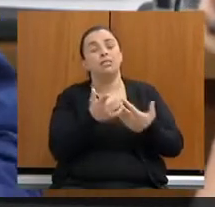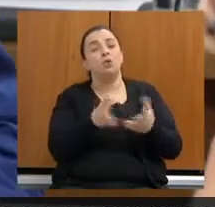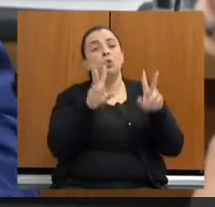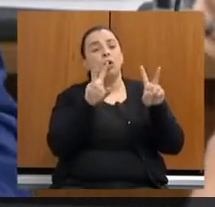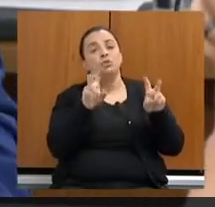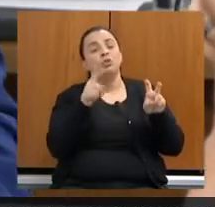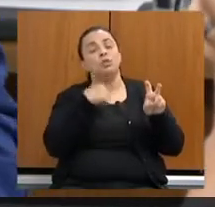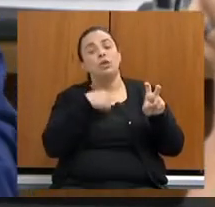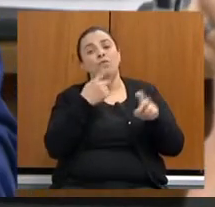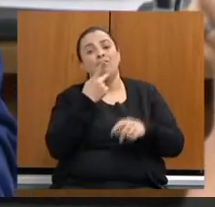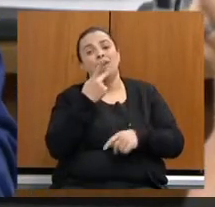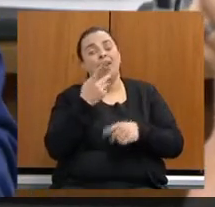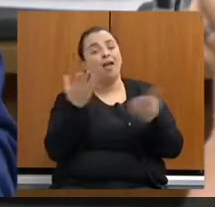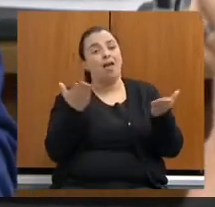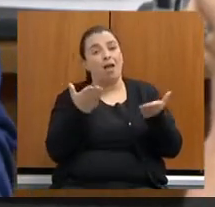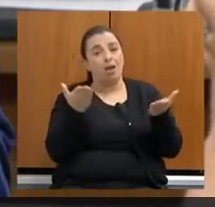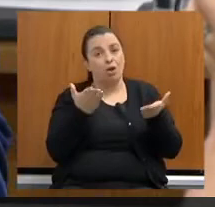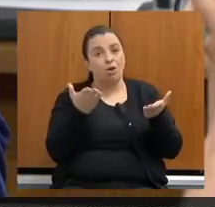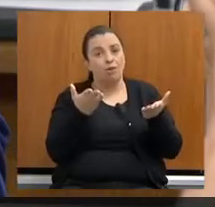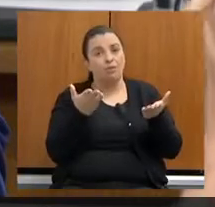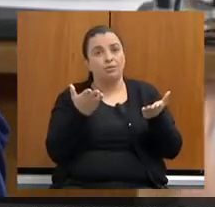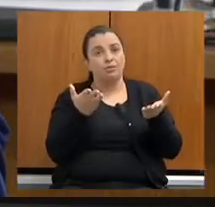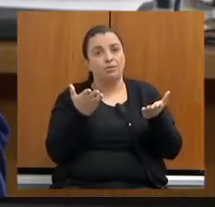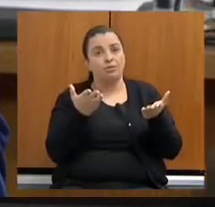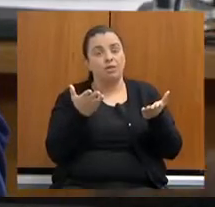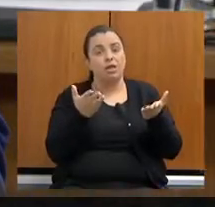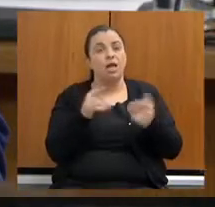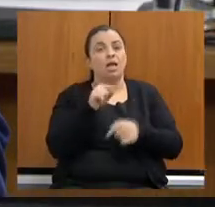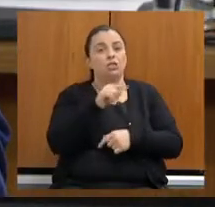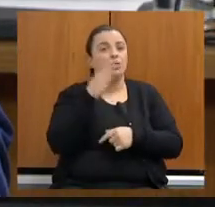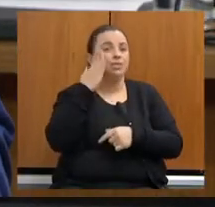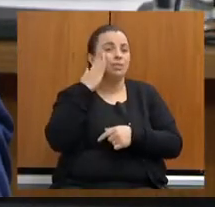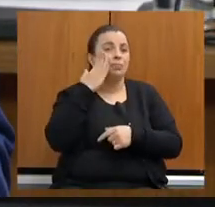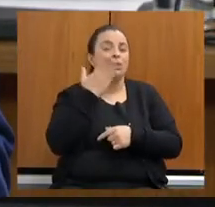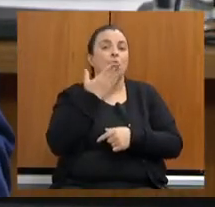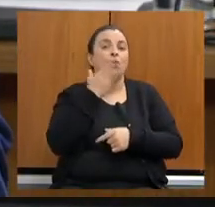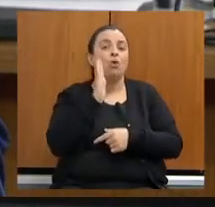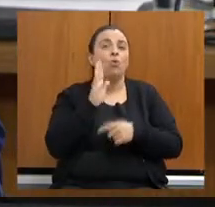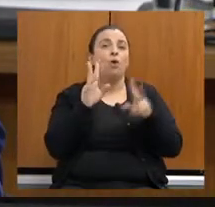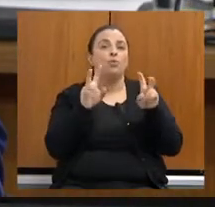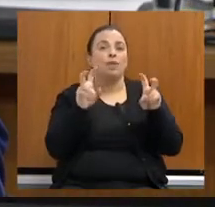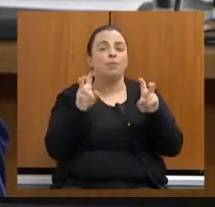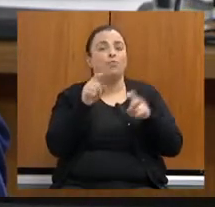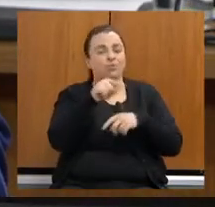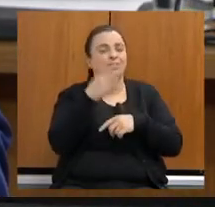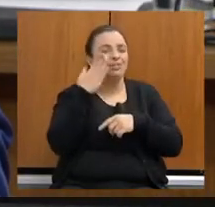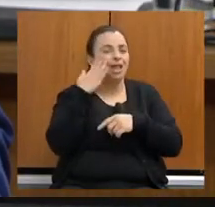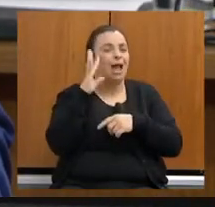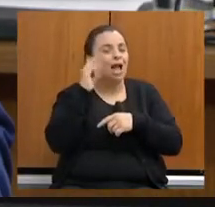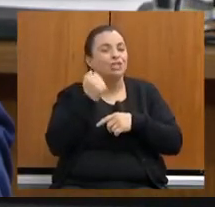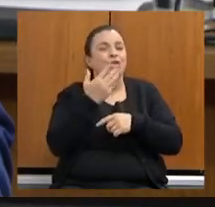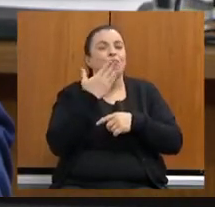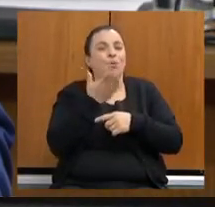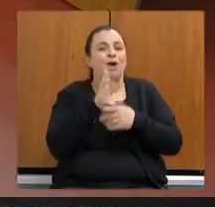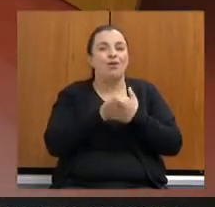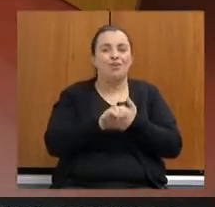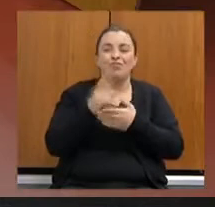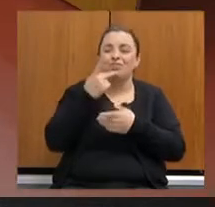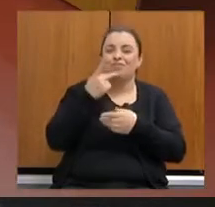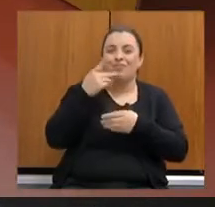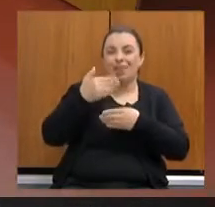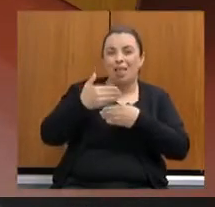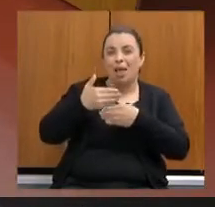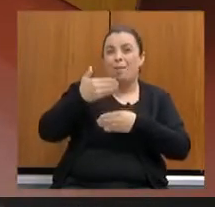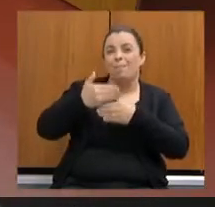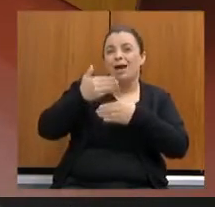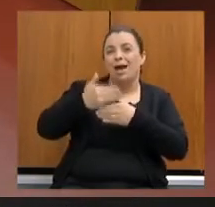que eu vou tratar aqui é só isso a senhora saberia me responder Qual a funcionar você que eu vou tratar barragens do